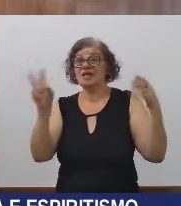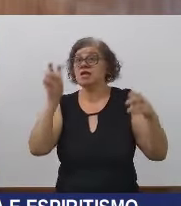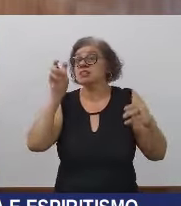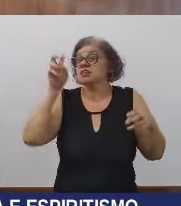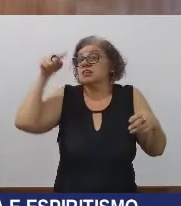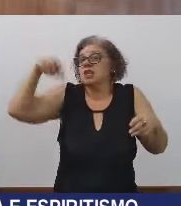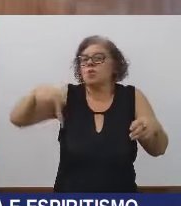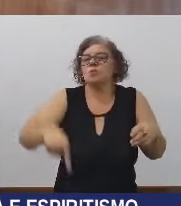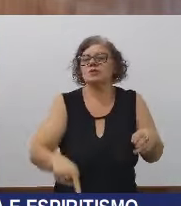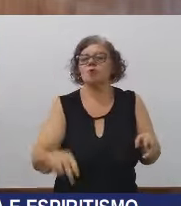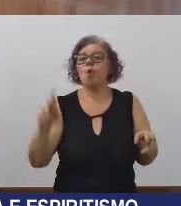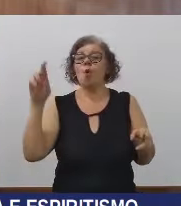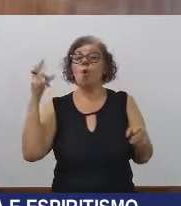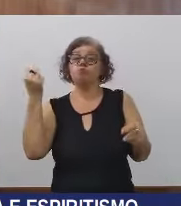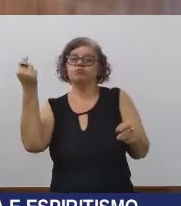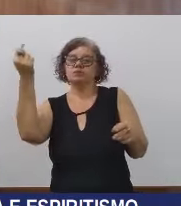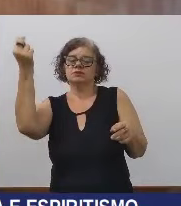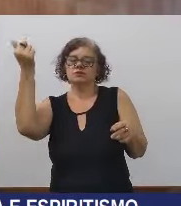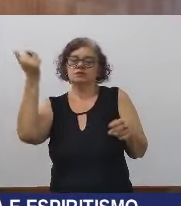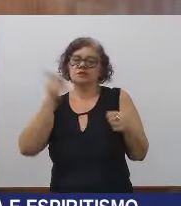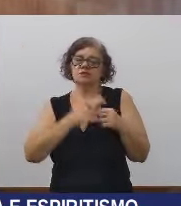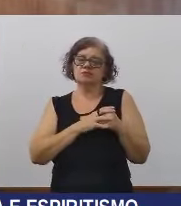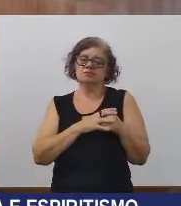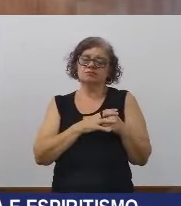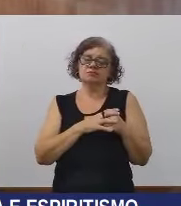5 milhões de reais.